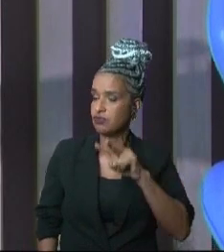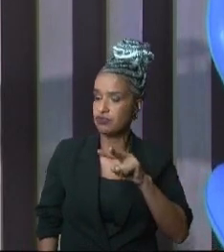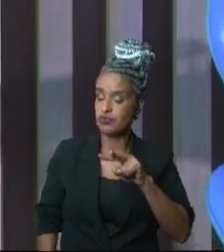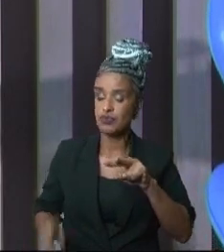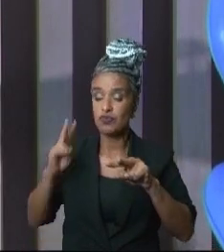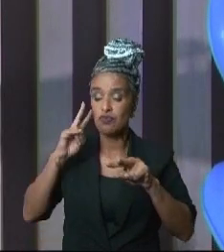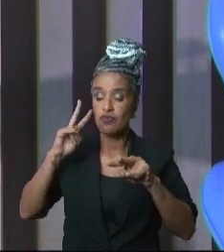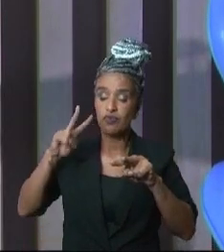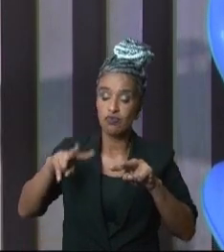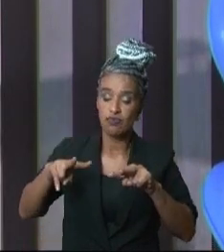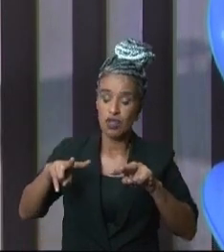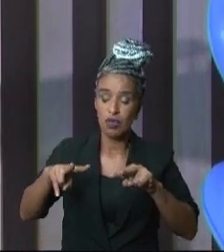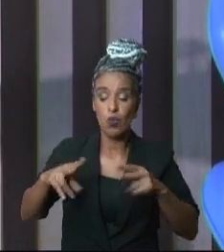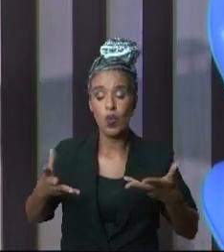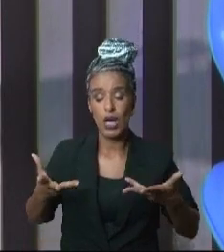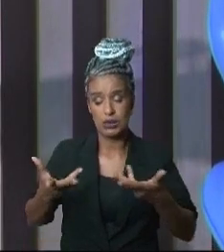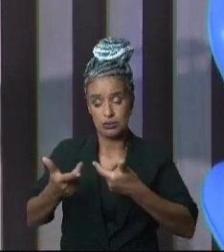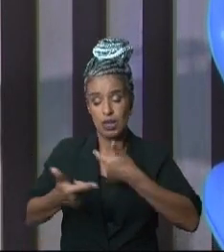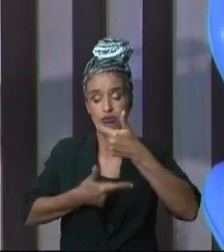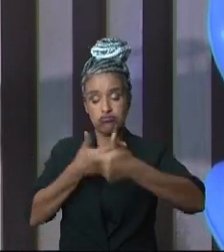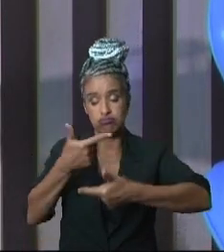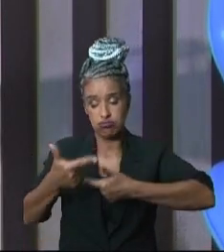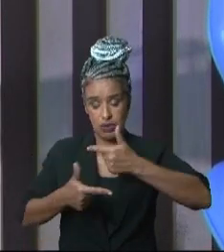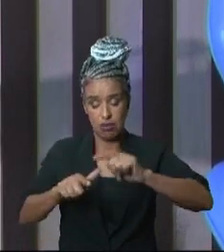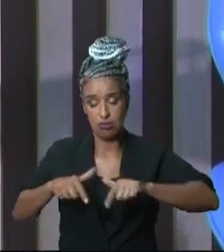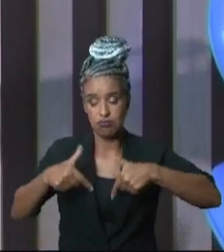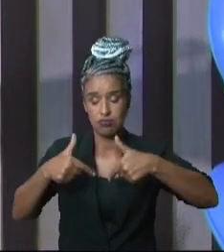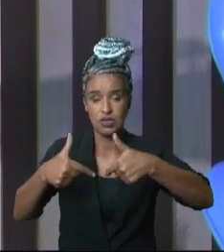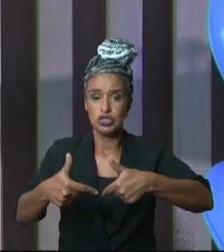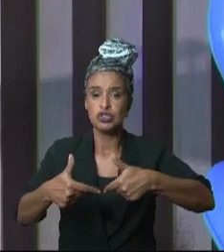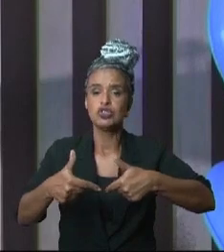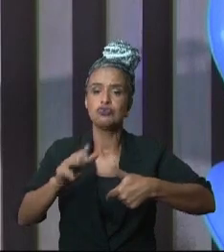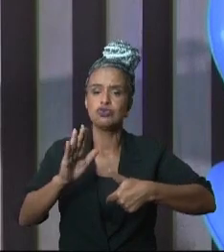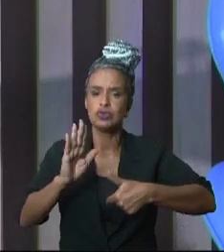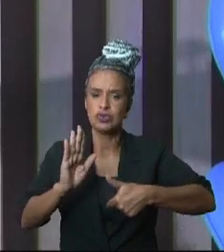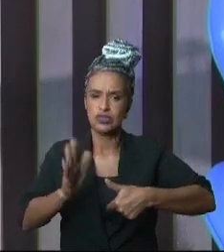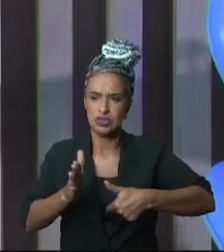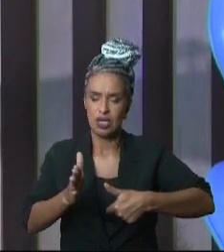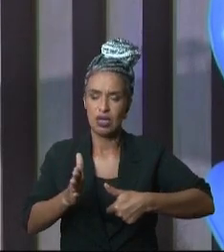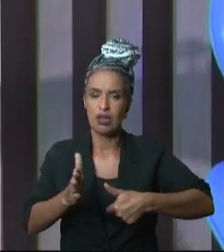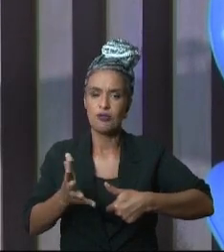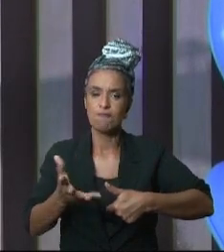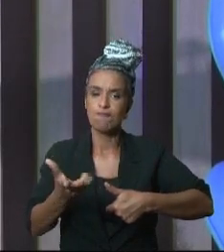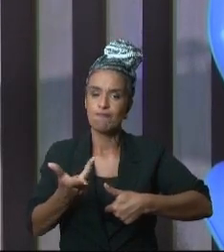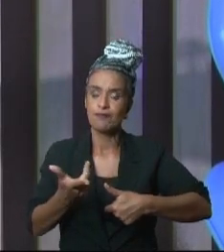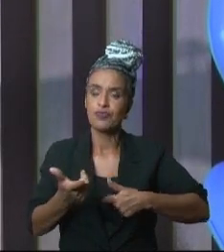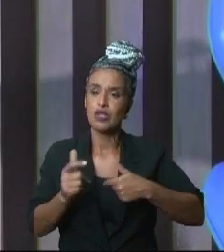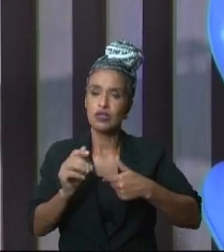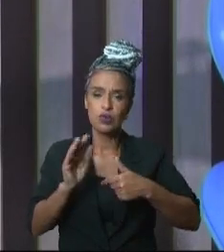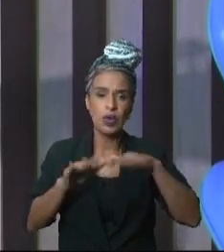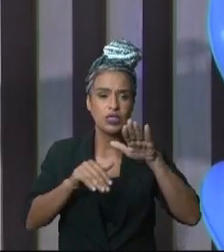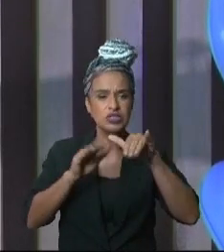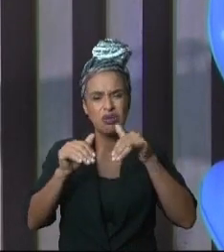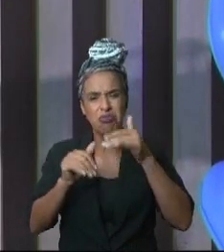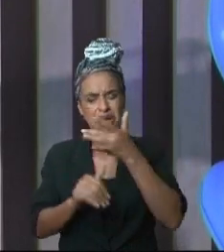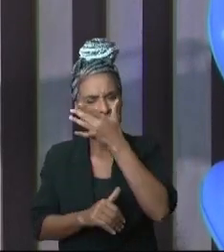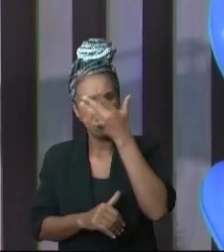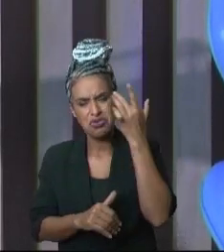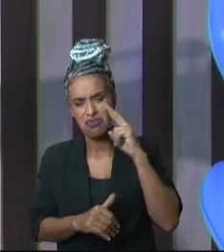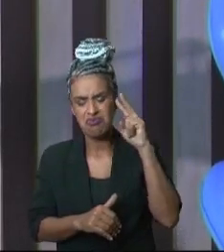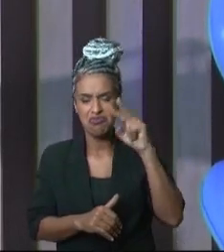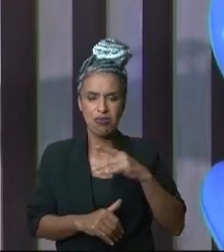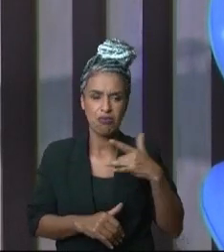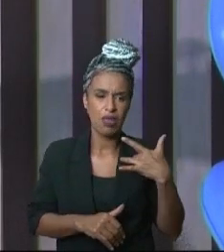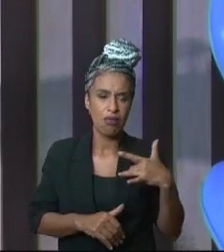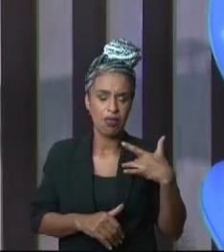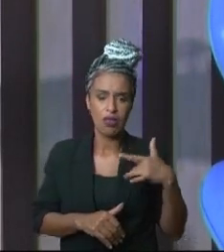que estamos funcionando de maneira eficaz e mais unidos que fomos por muito tempo. Isso não deve ser uma chamada para complacência, nem deve